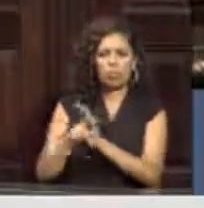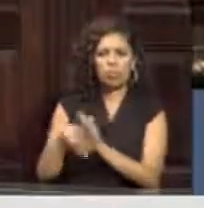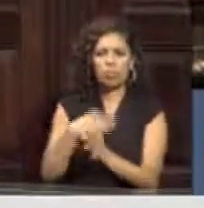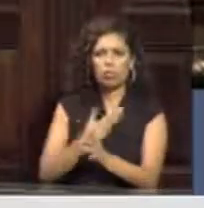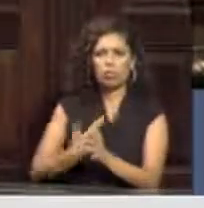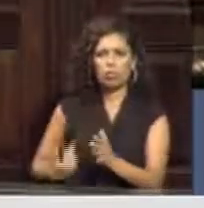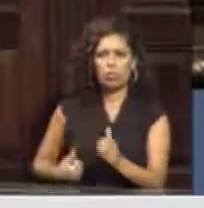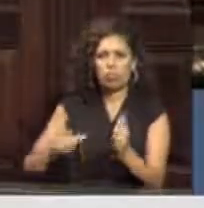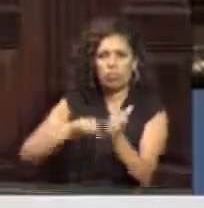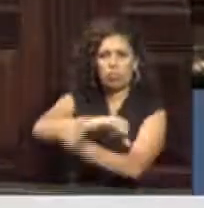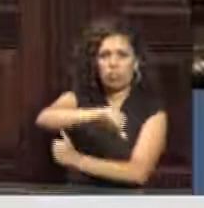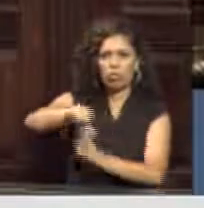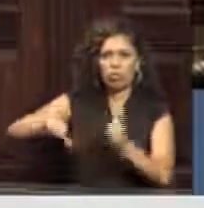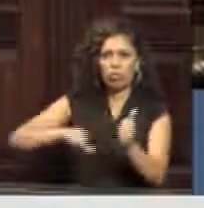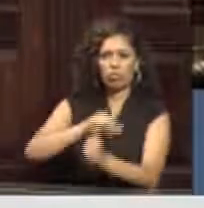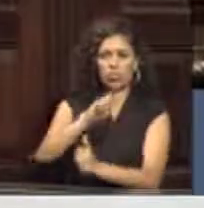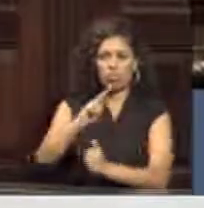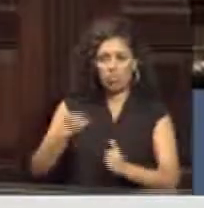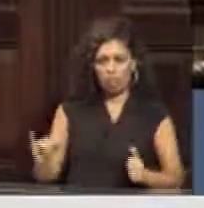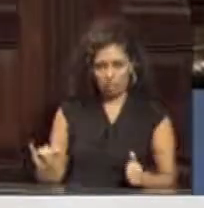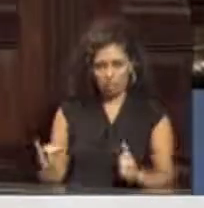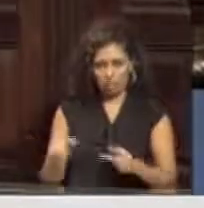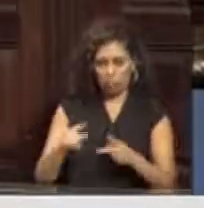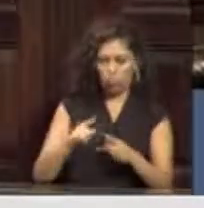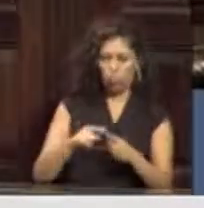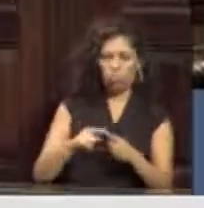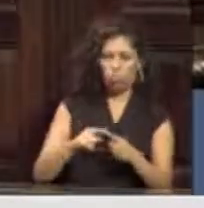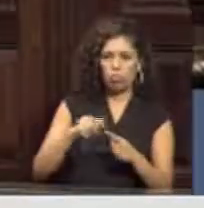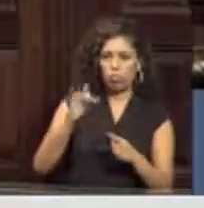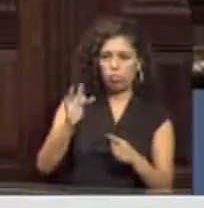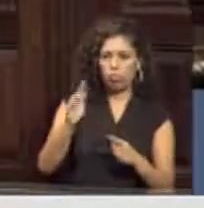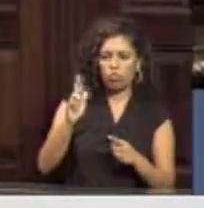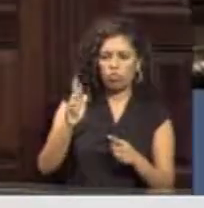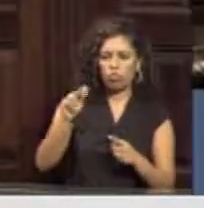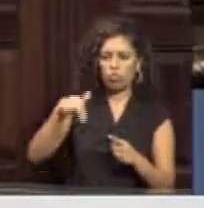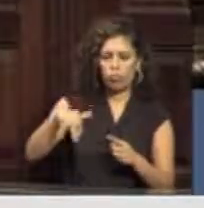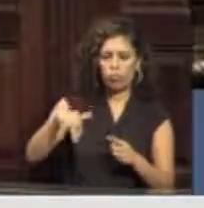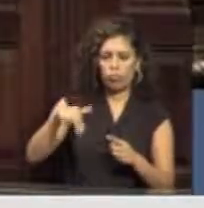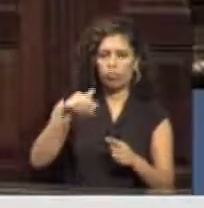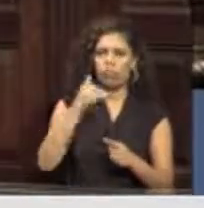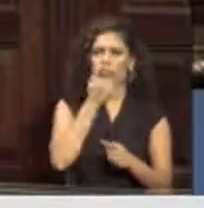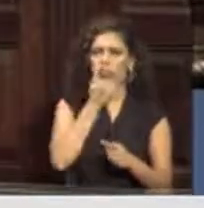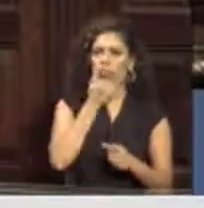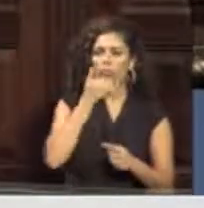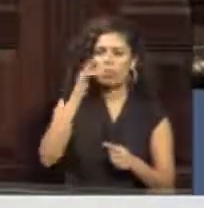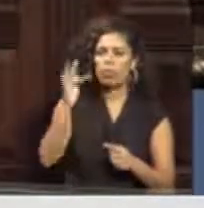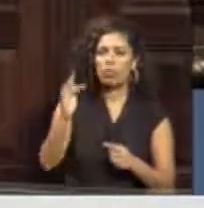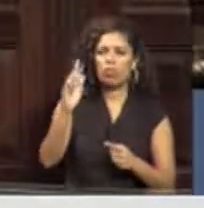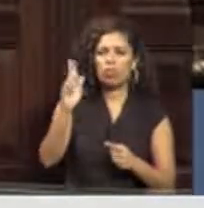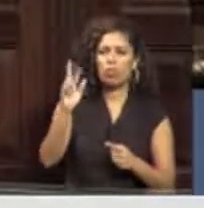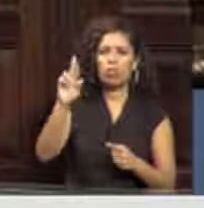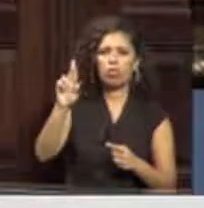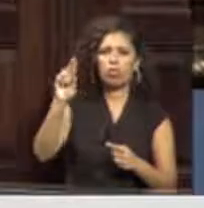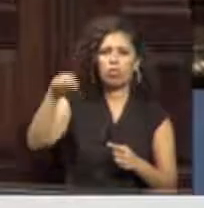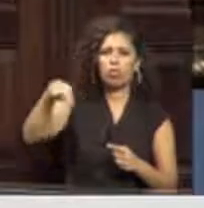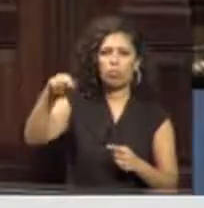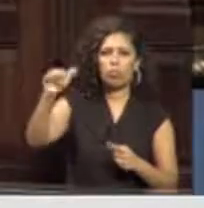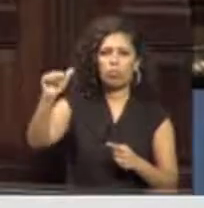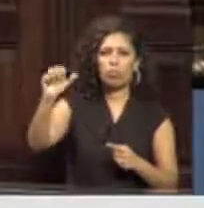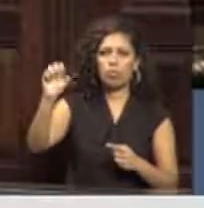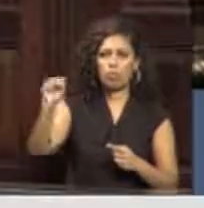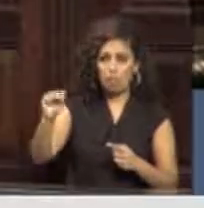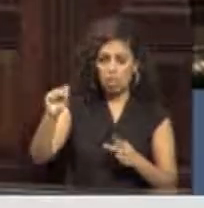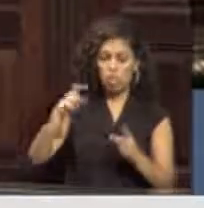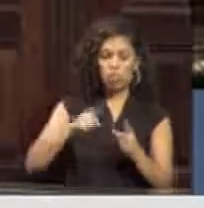e a Brasil Foods, BRF, uma empresa privada que